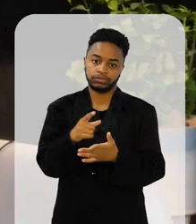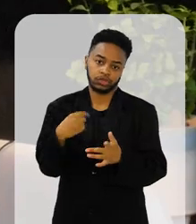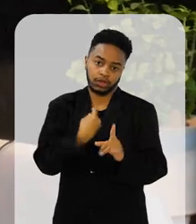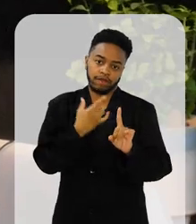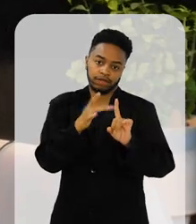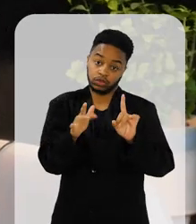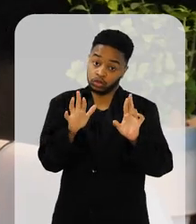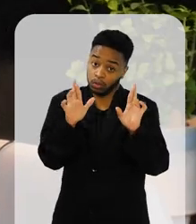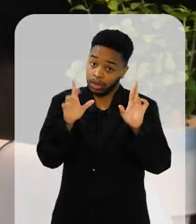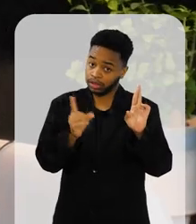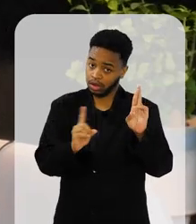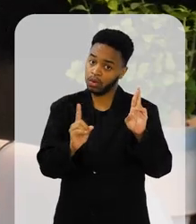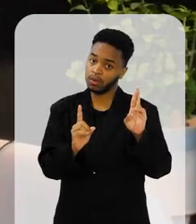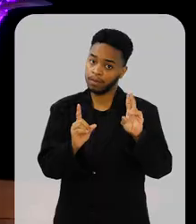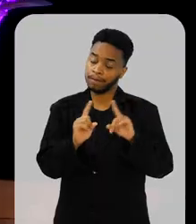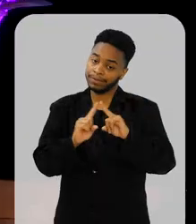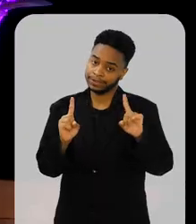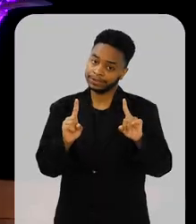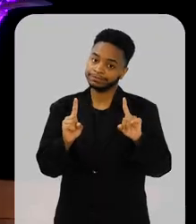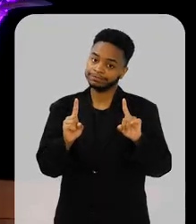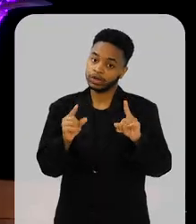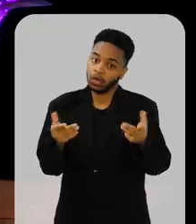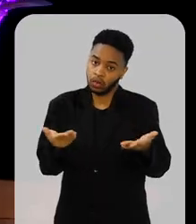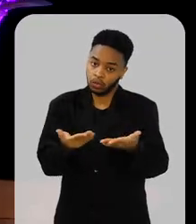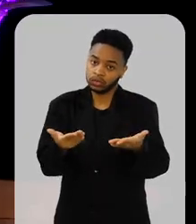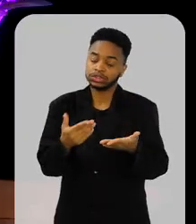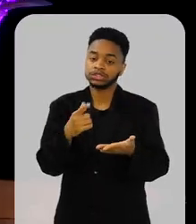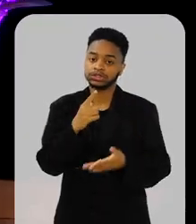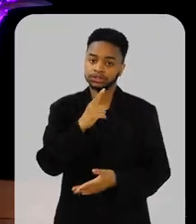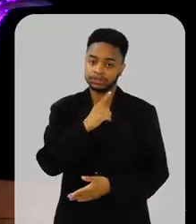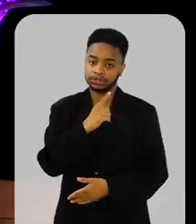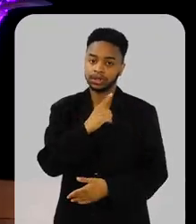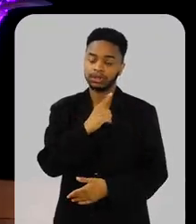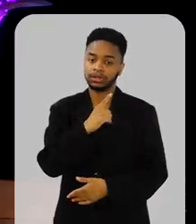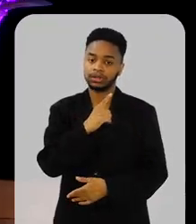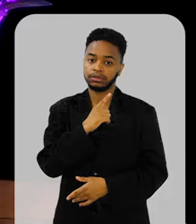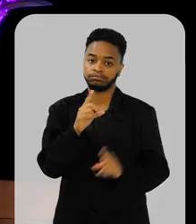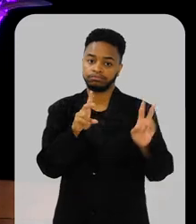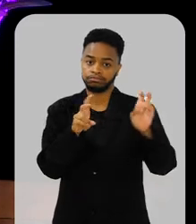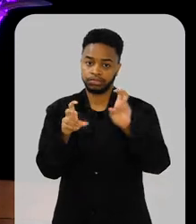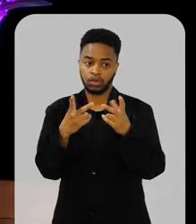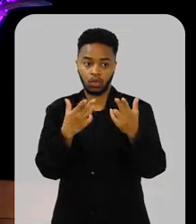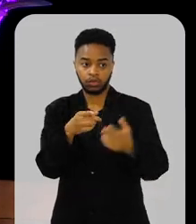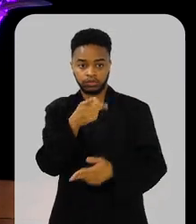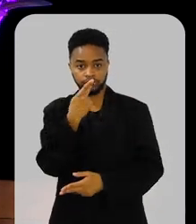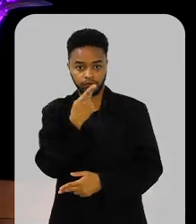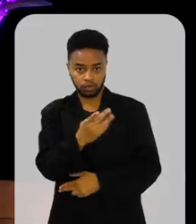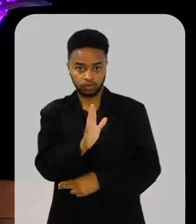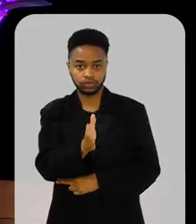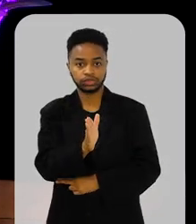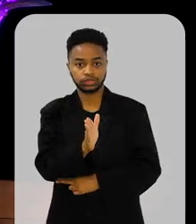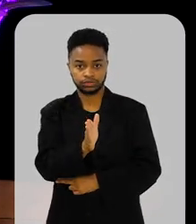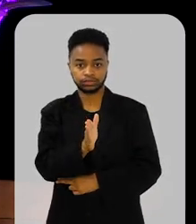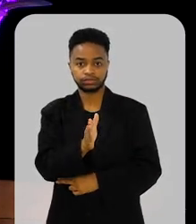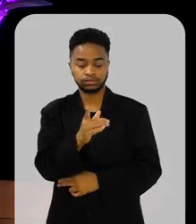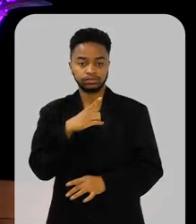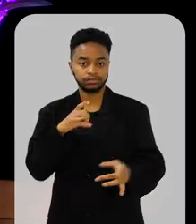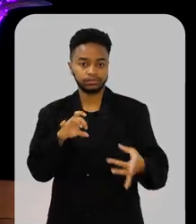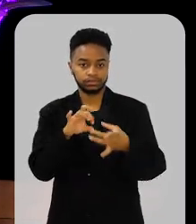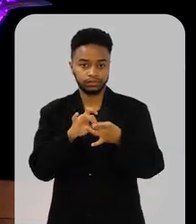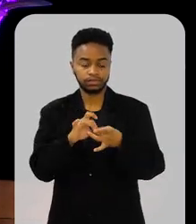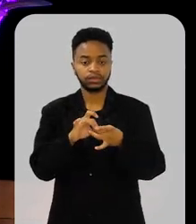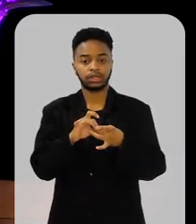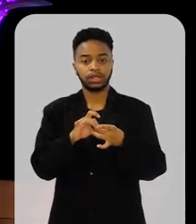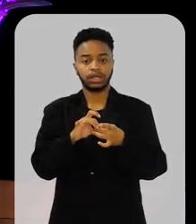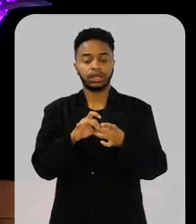não, estamos lutando para que não, mas hoje a gente tem um quadro como esse que você citou aí nas